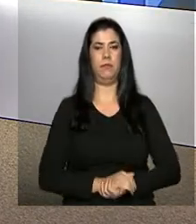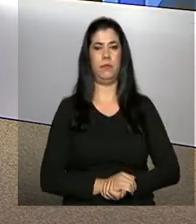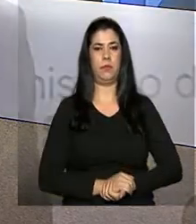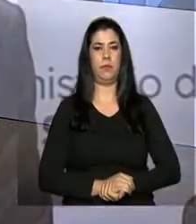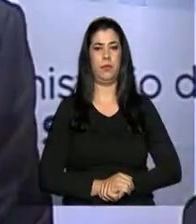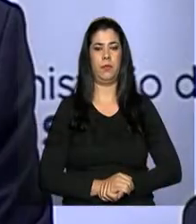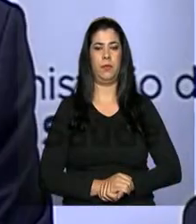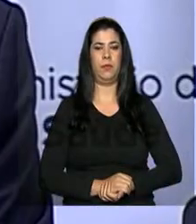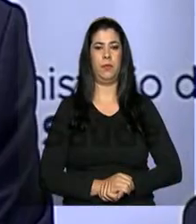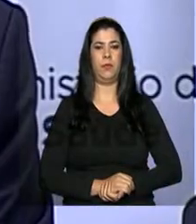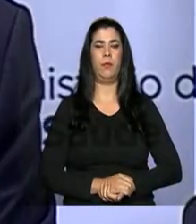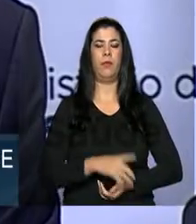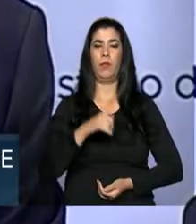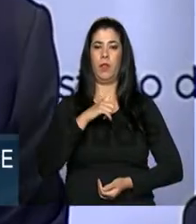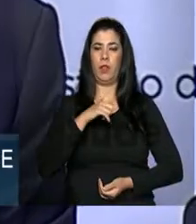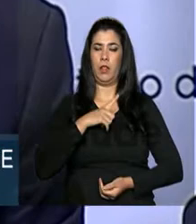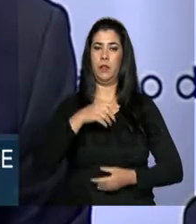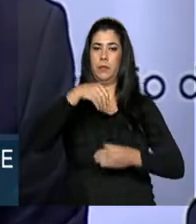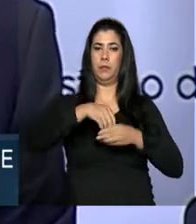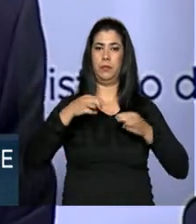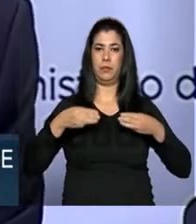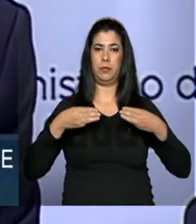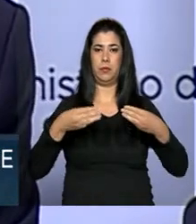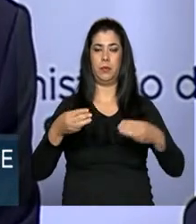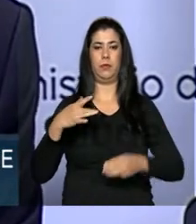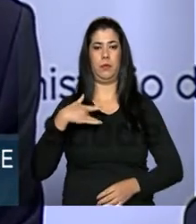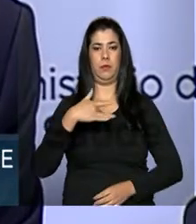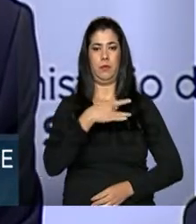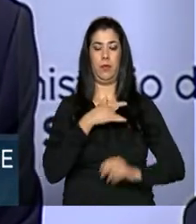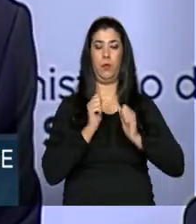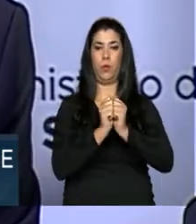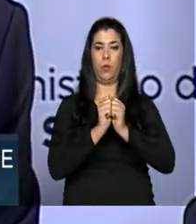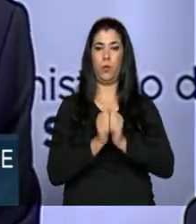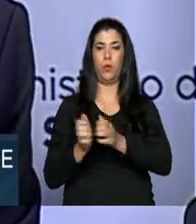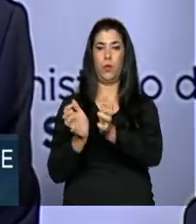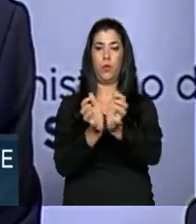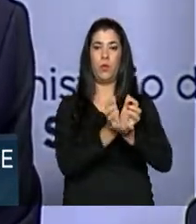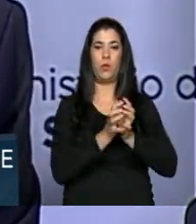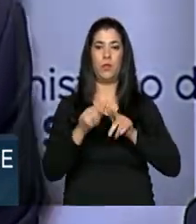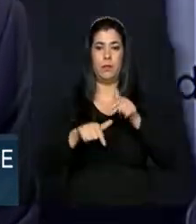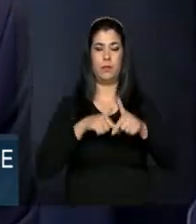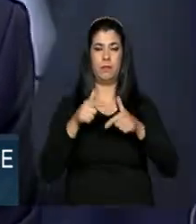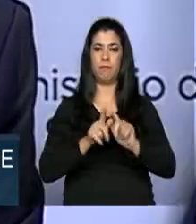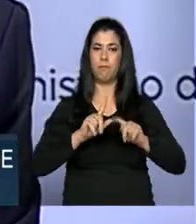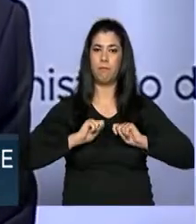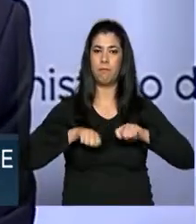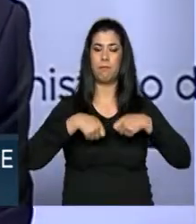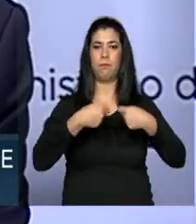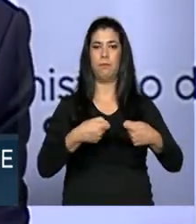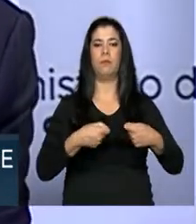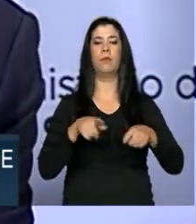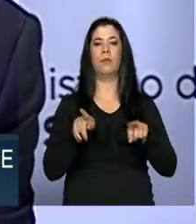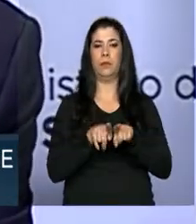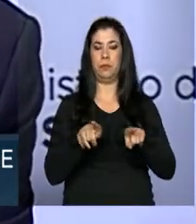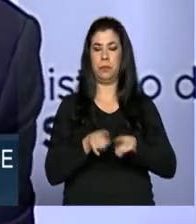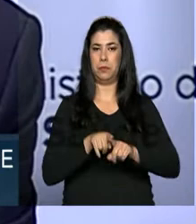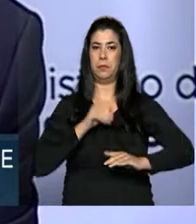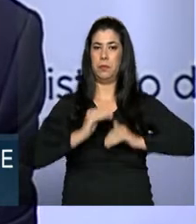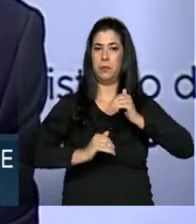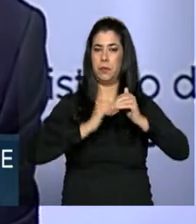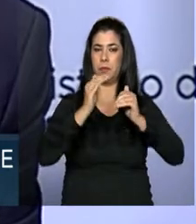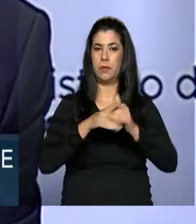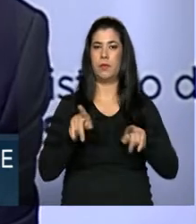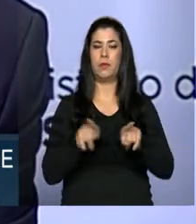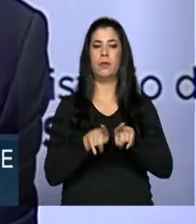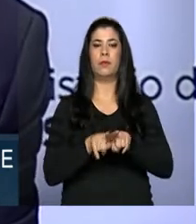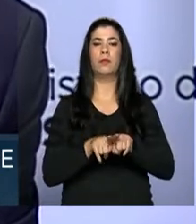Da Saúde, do Ministério da Saúde, mas toda a equipe que tem se esforçado muito para construir essa